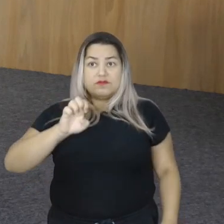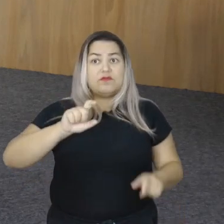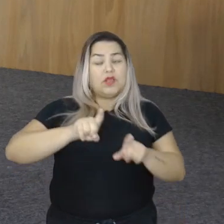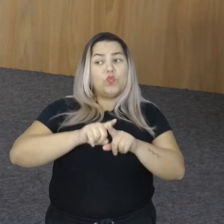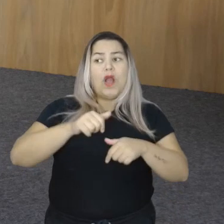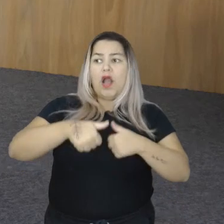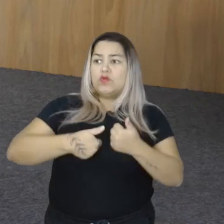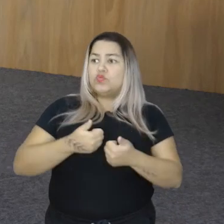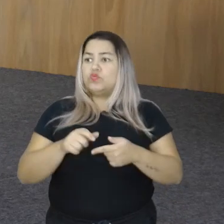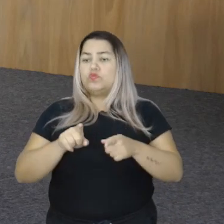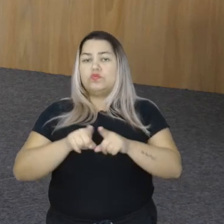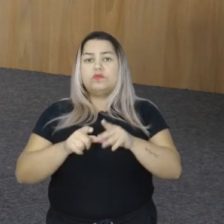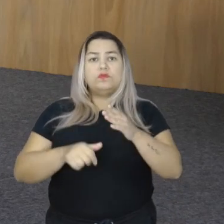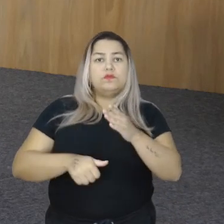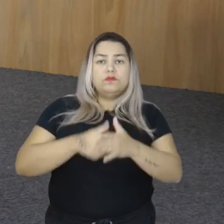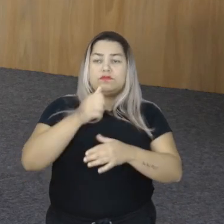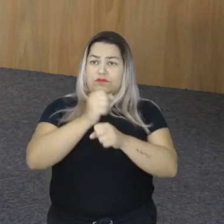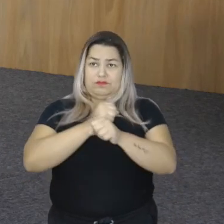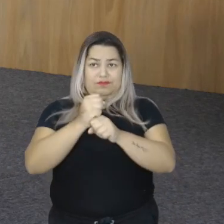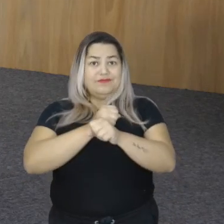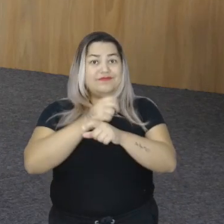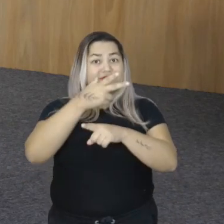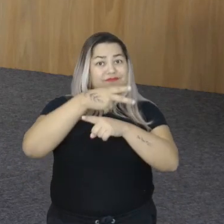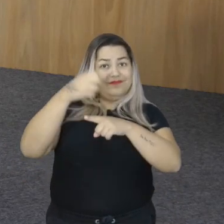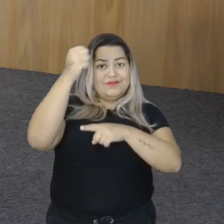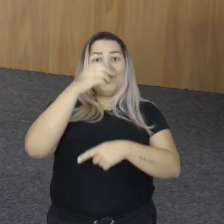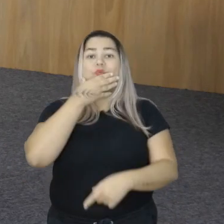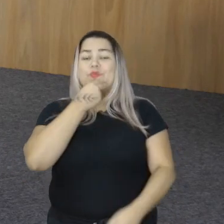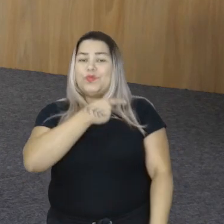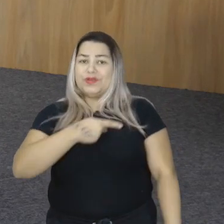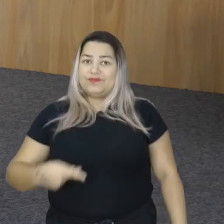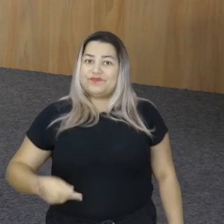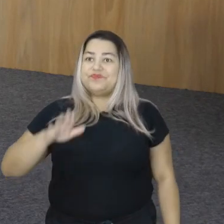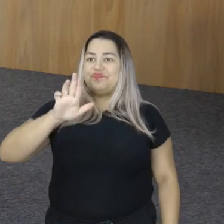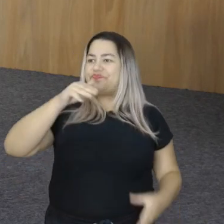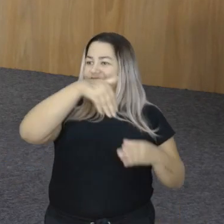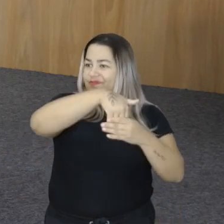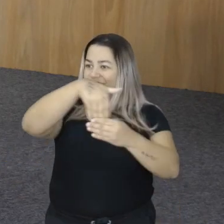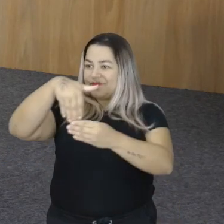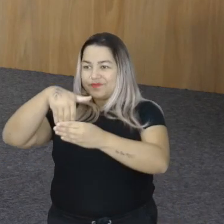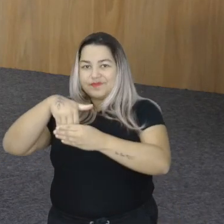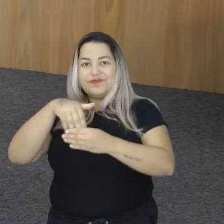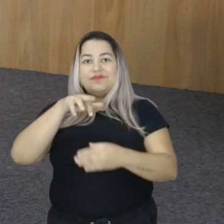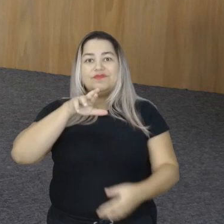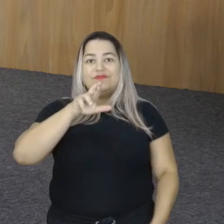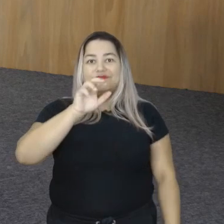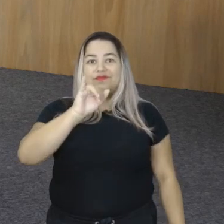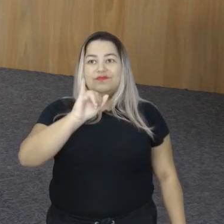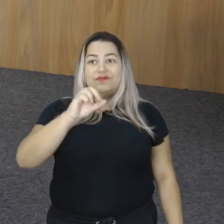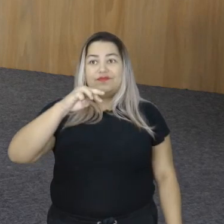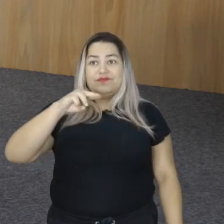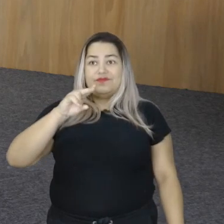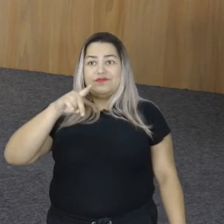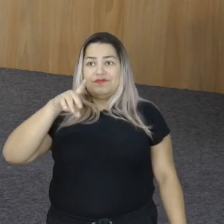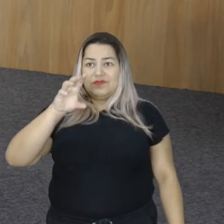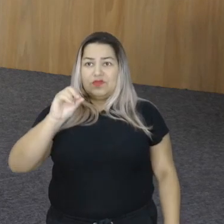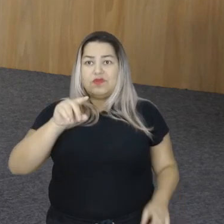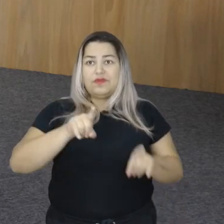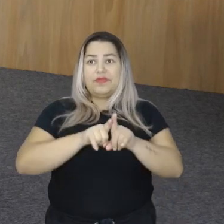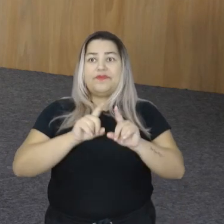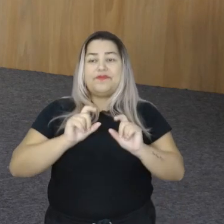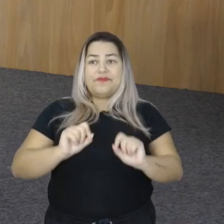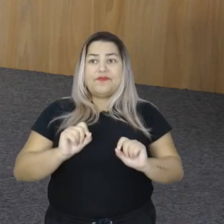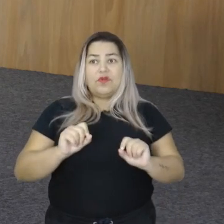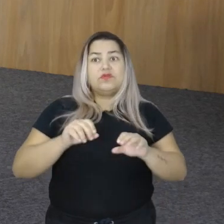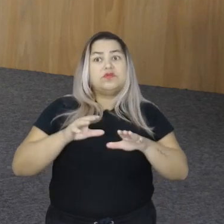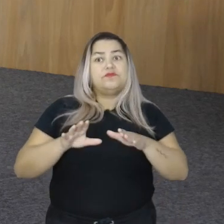desse primeiro ano aí da vitória do presidente Lula nas urnas. E o Raimundo Bonfim, coordenador da Central